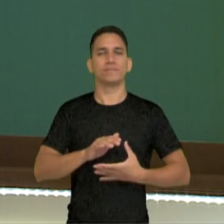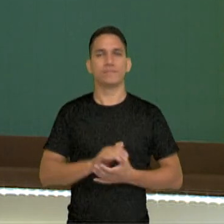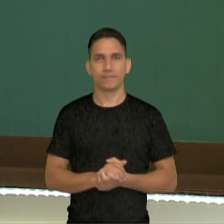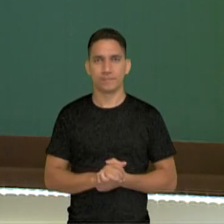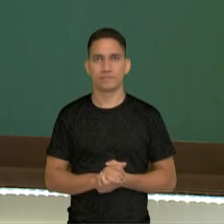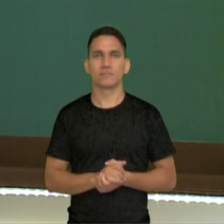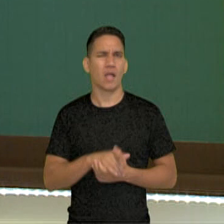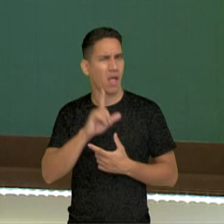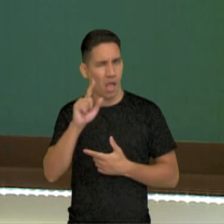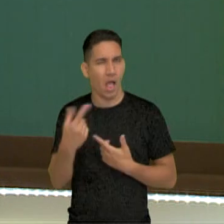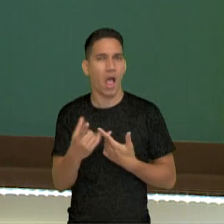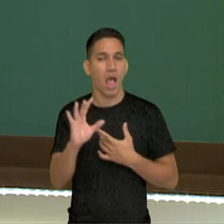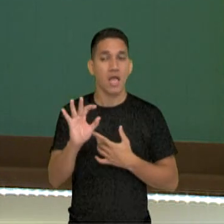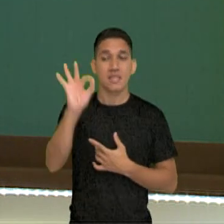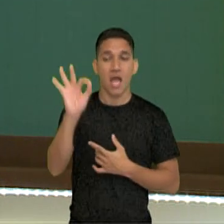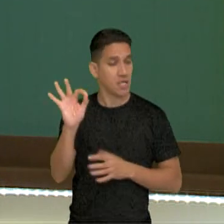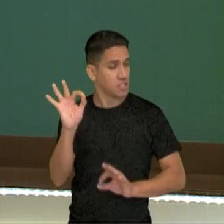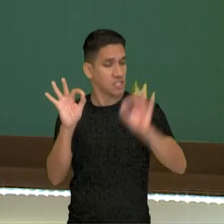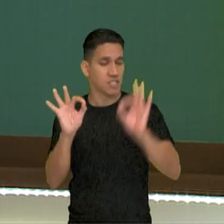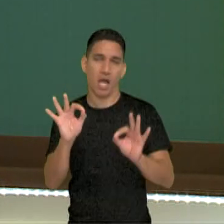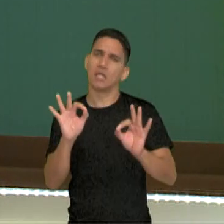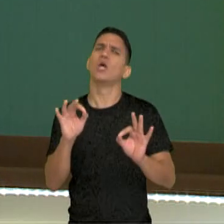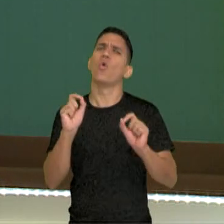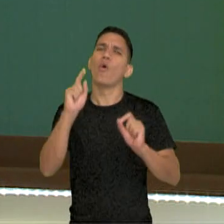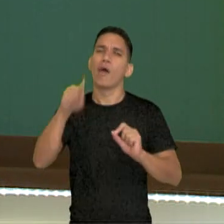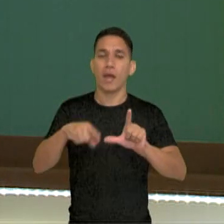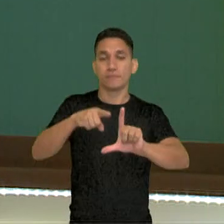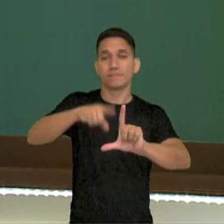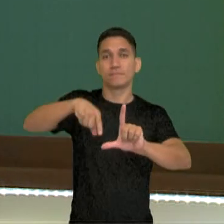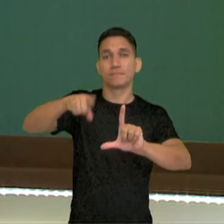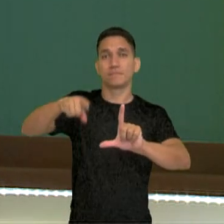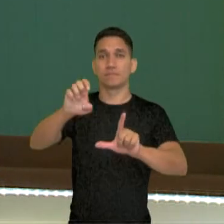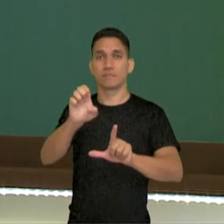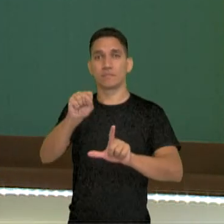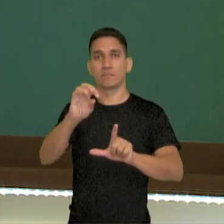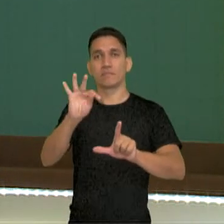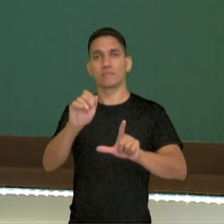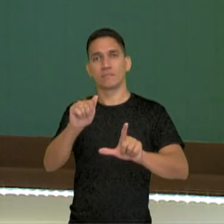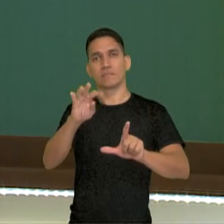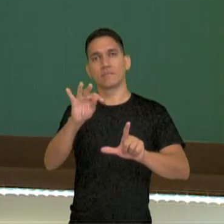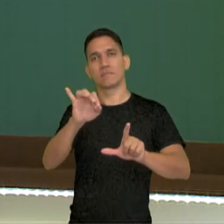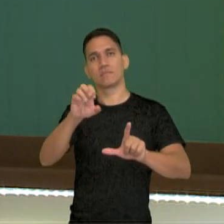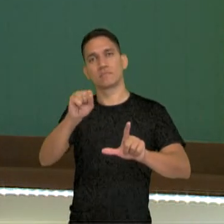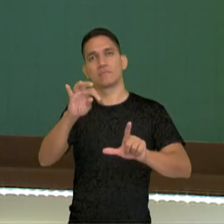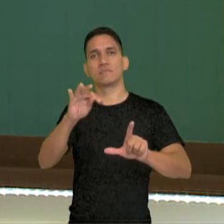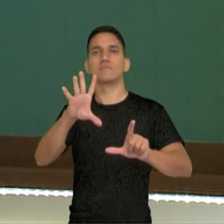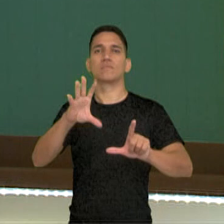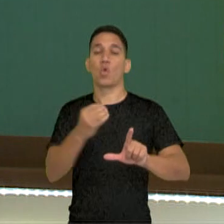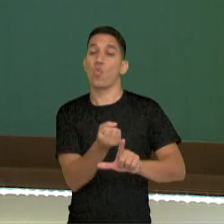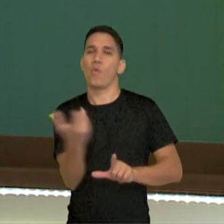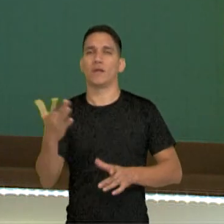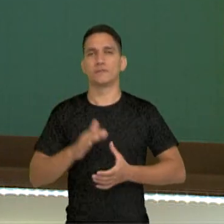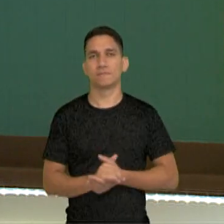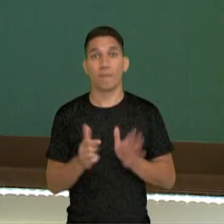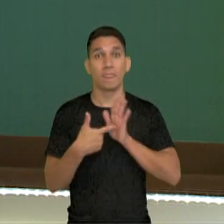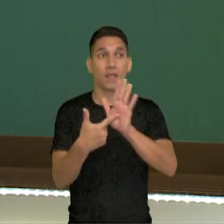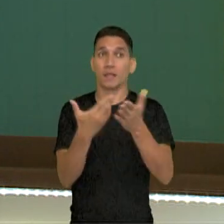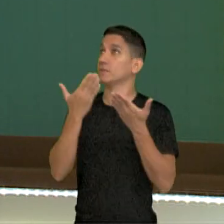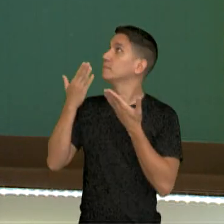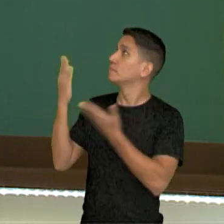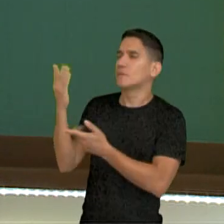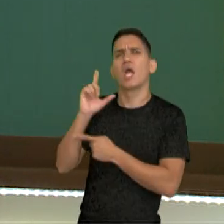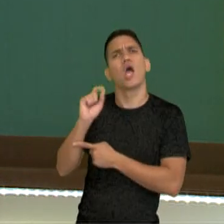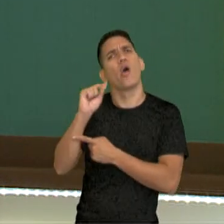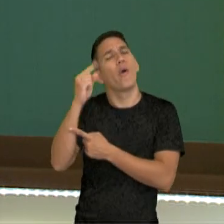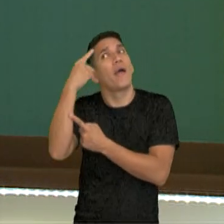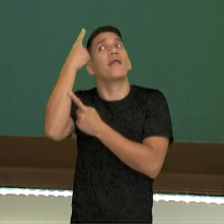natalidade e mortalidade, que são dados estatísticos, né? Informações estatísticas ali de quantidade. E aí eu trouxe aqui para vocês uma